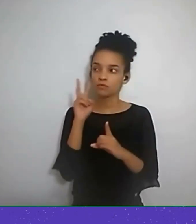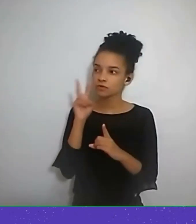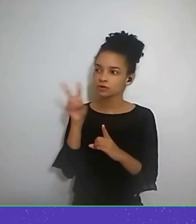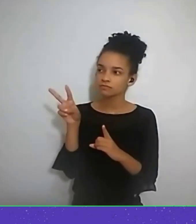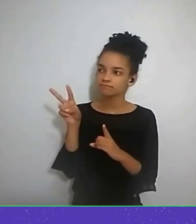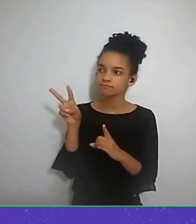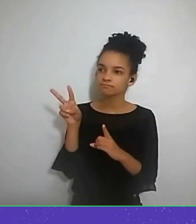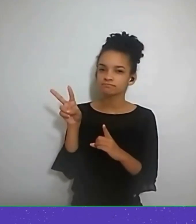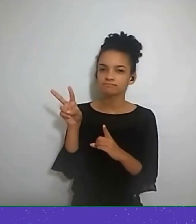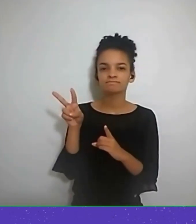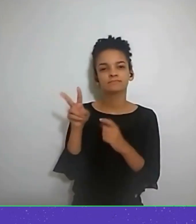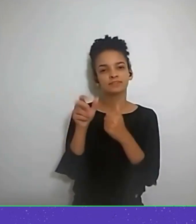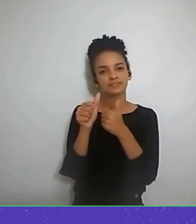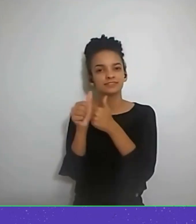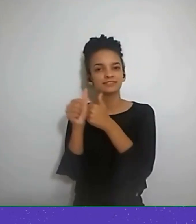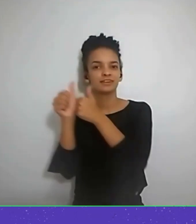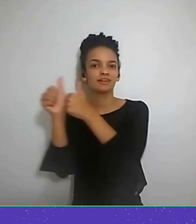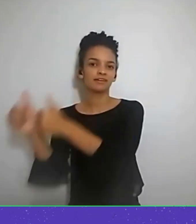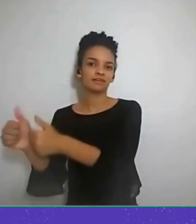Jesus.